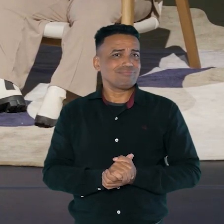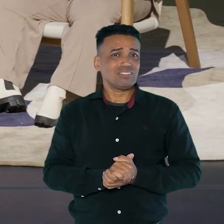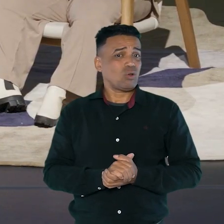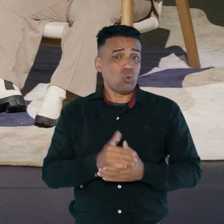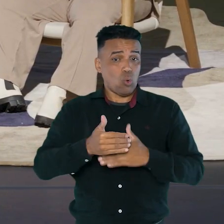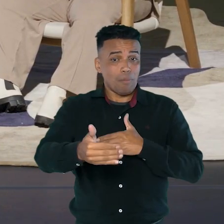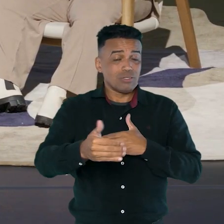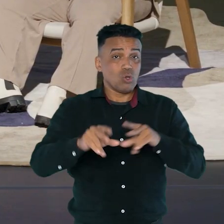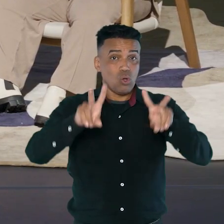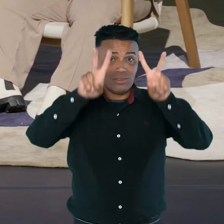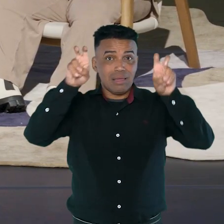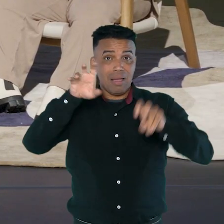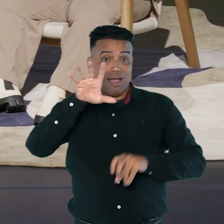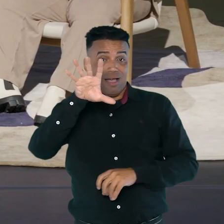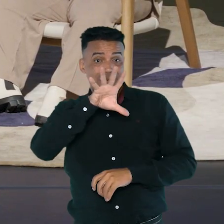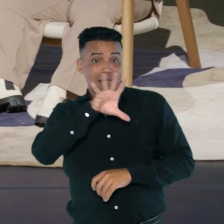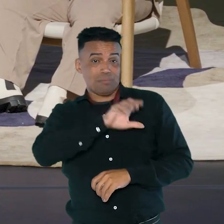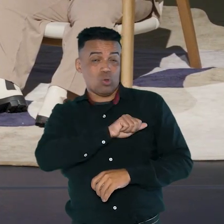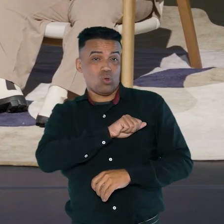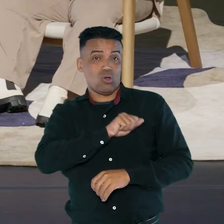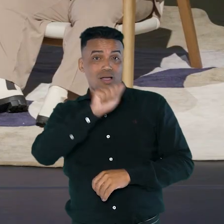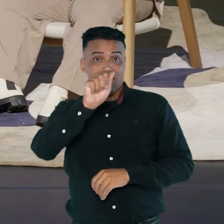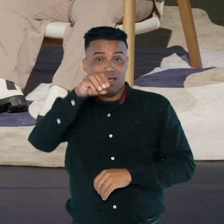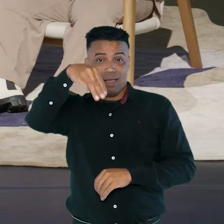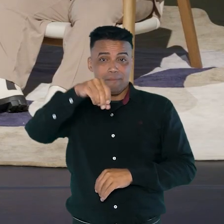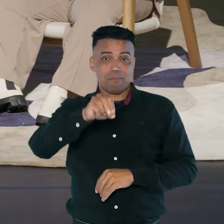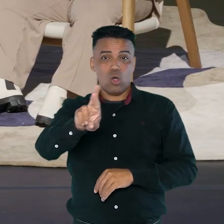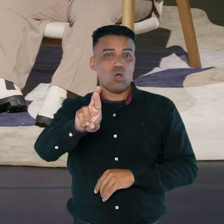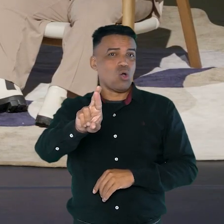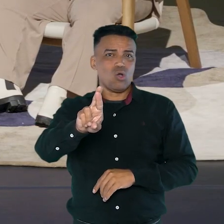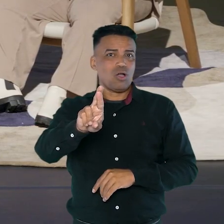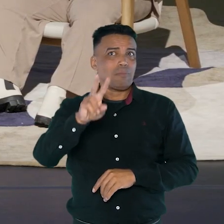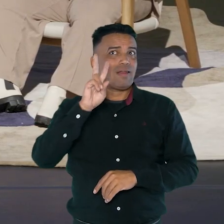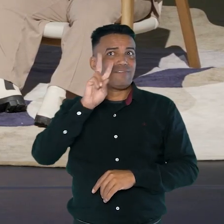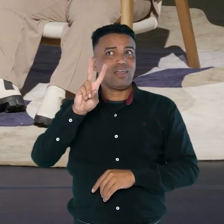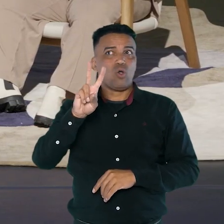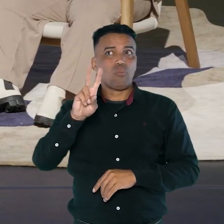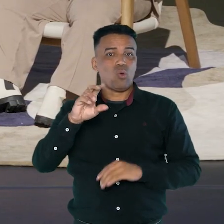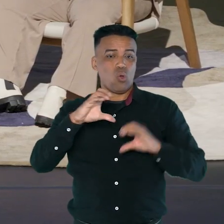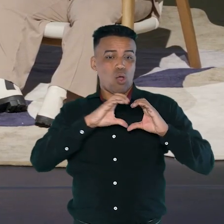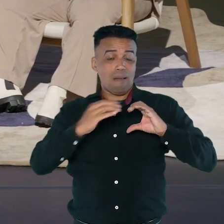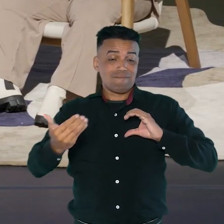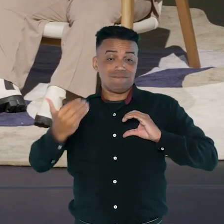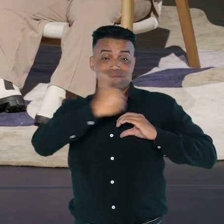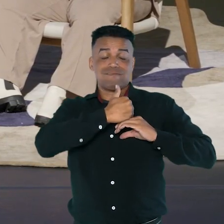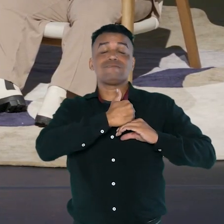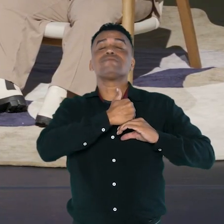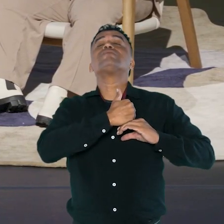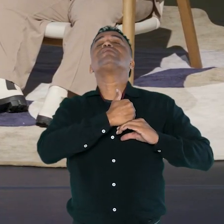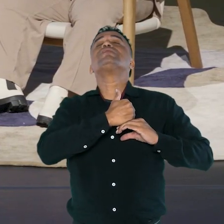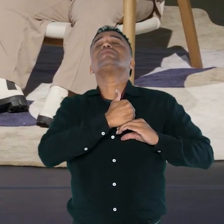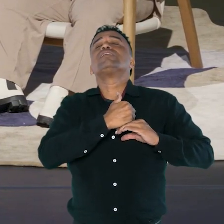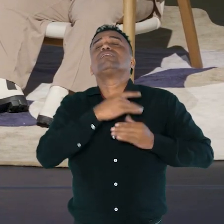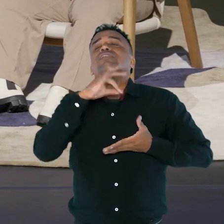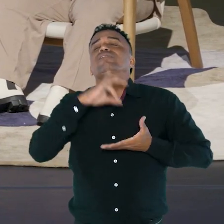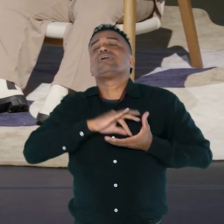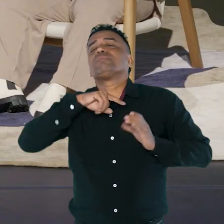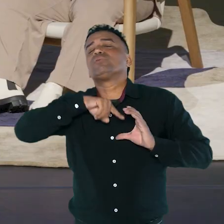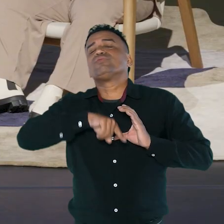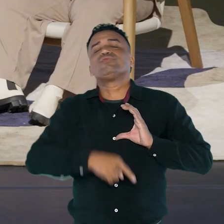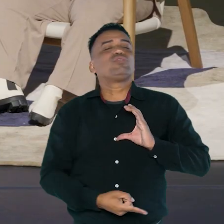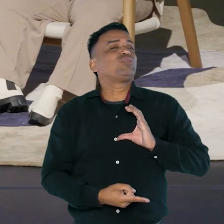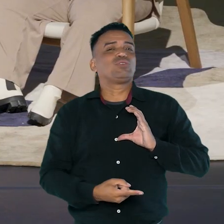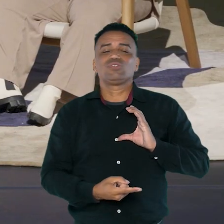não começou com amor, né? A gente começou ali, a gente passou por amor, mas para a gente ver como isso atravessa a gente de verdade, né? De um